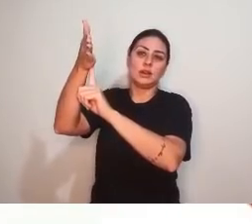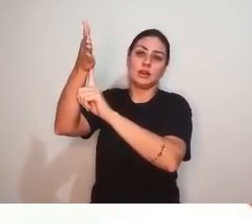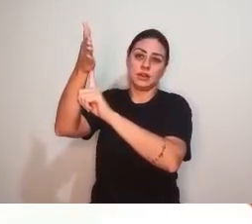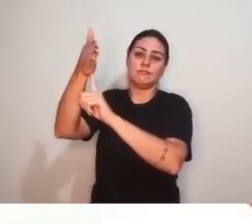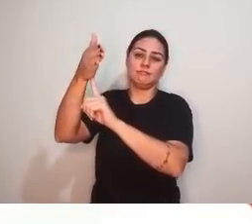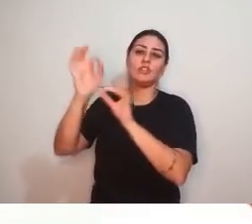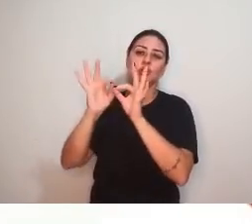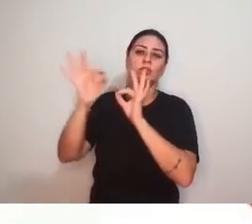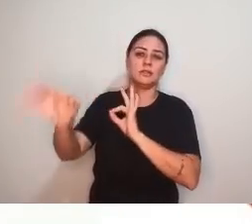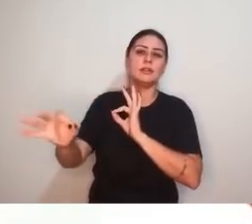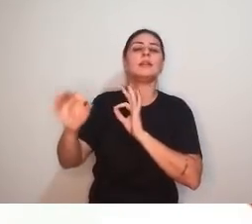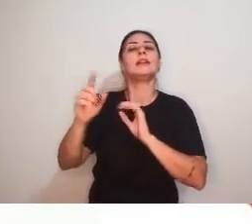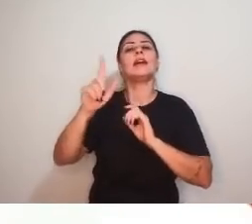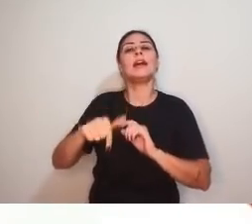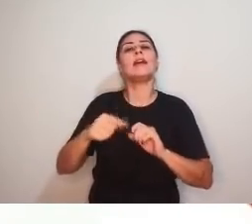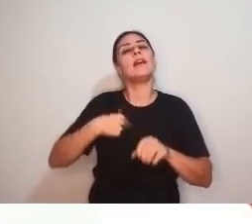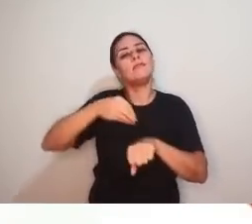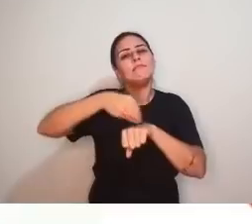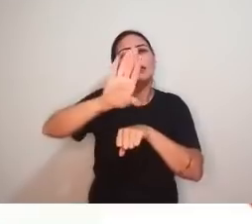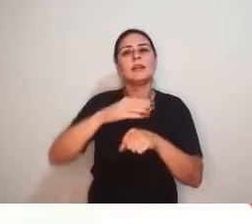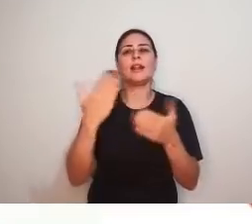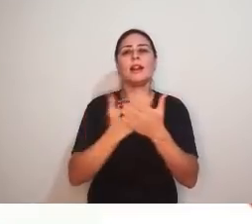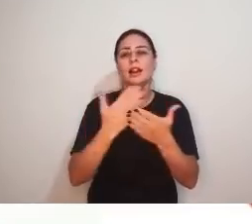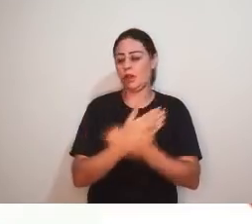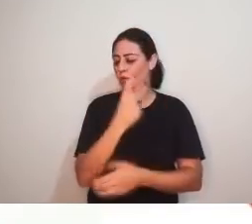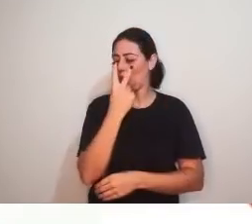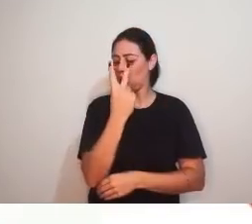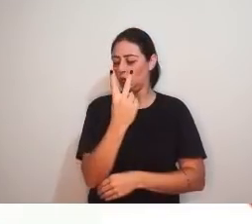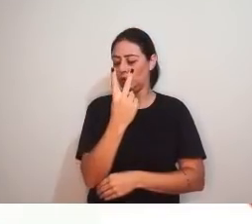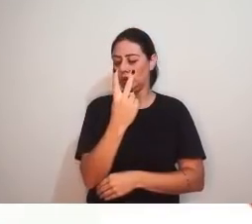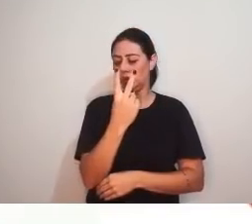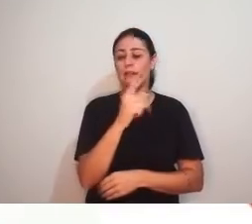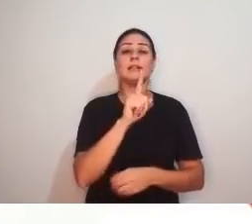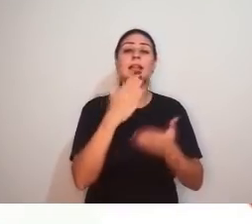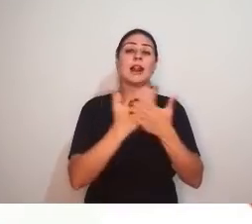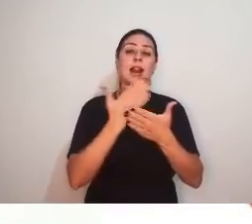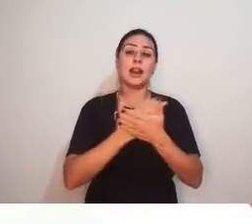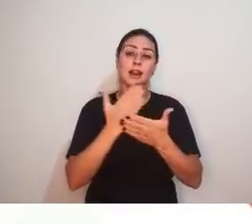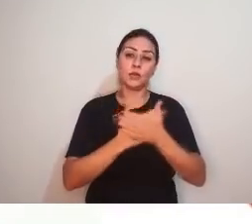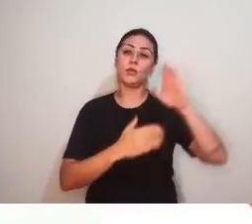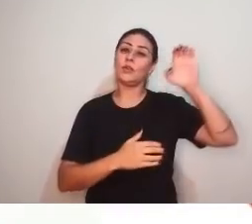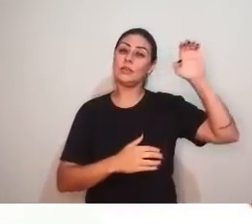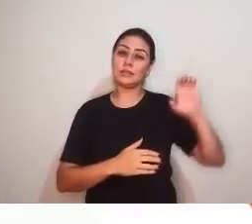presencial. Tá? E aí eu recomendo aqui duas leituras importantes. O livrinho da esquerda,